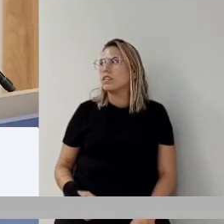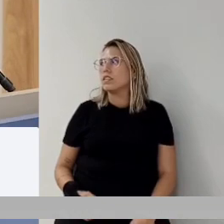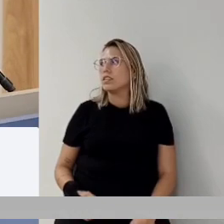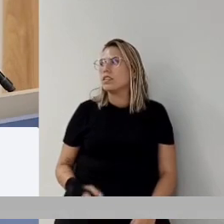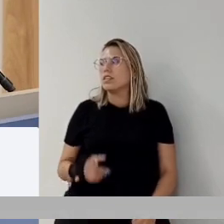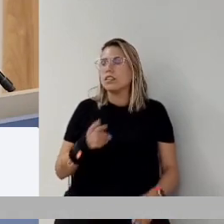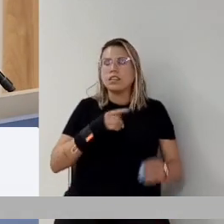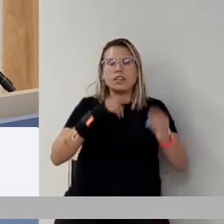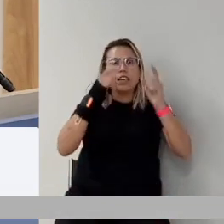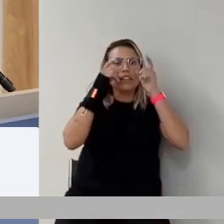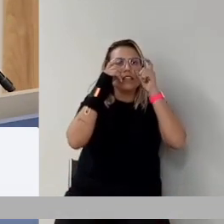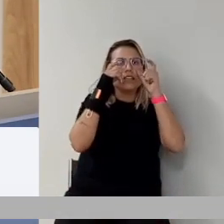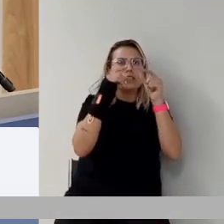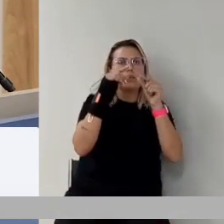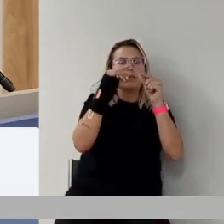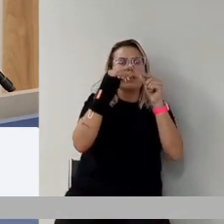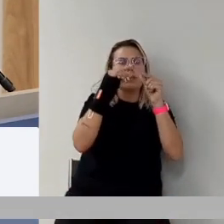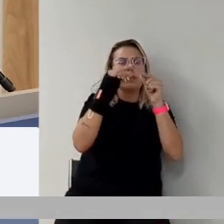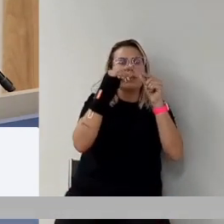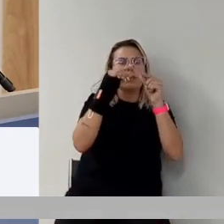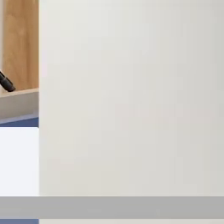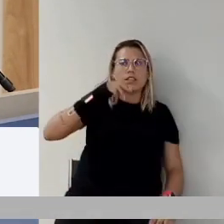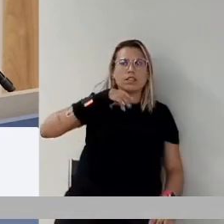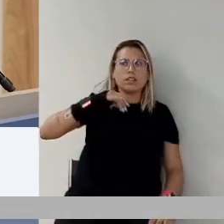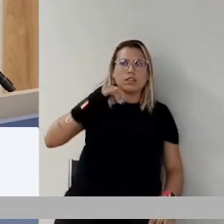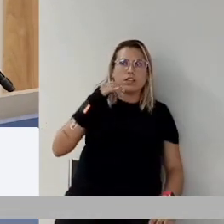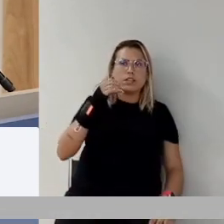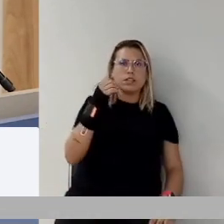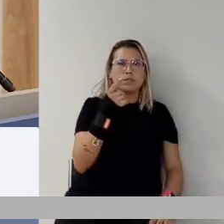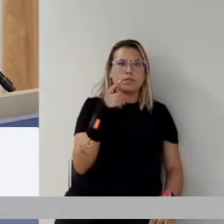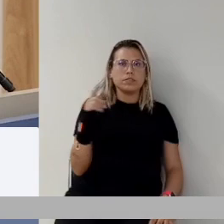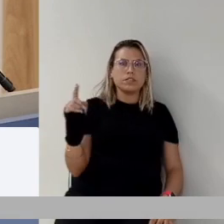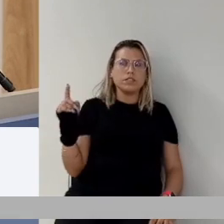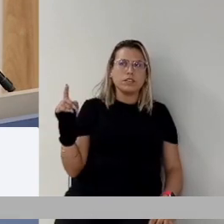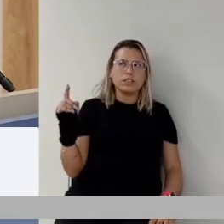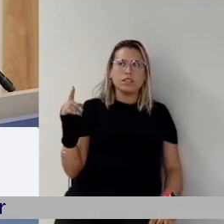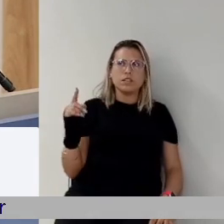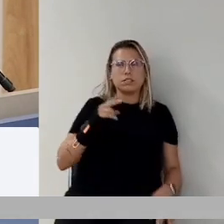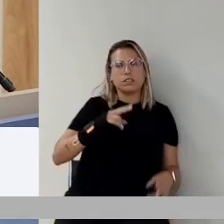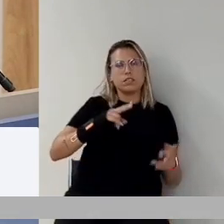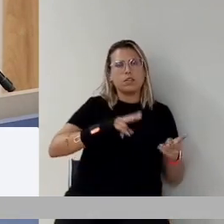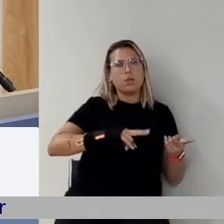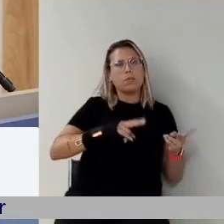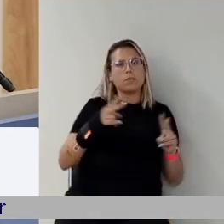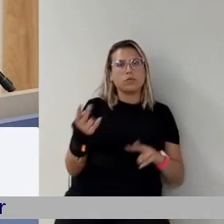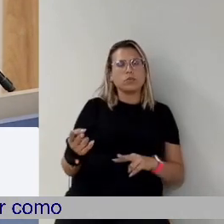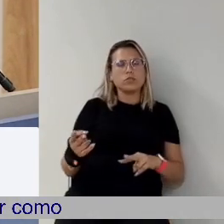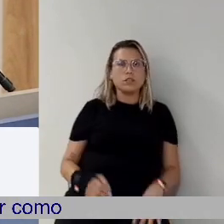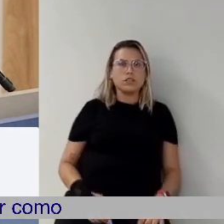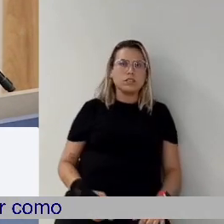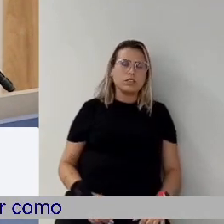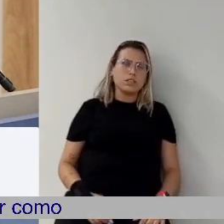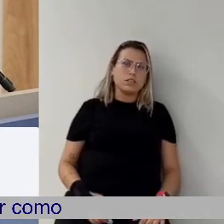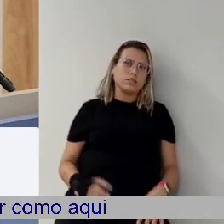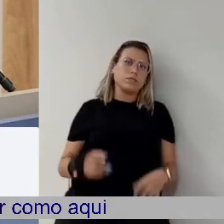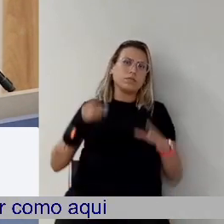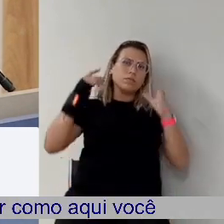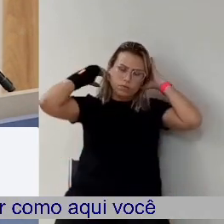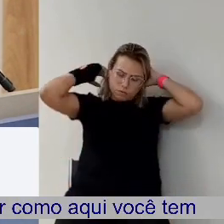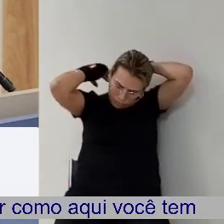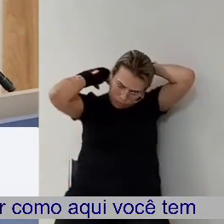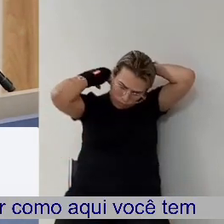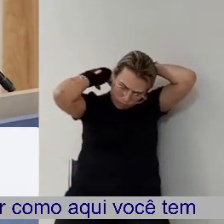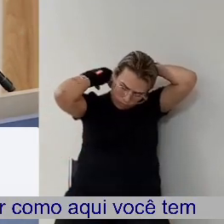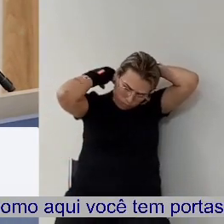pouco depois o vereador Damião a quem eu considero uma grandiosa liderança da oposição manifestar Total apoio